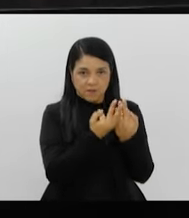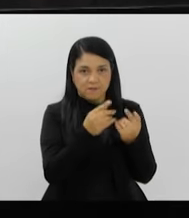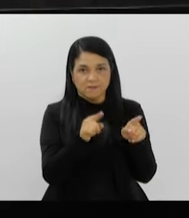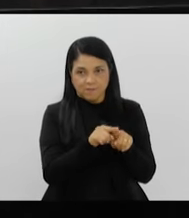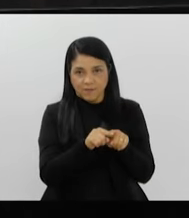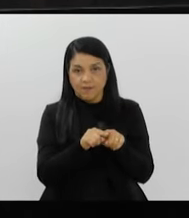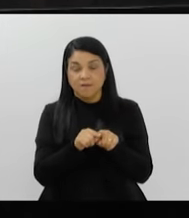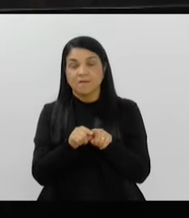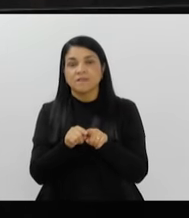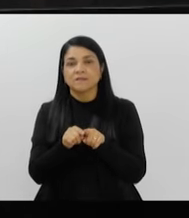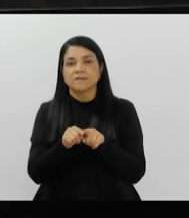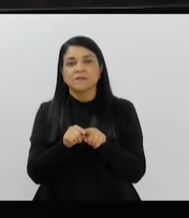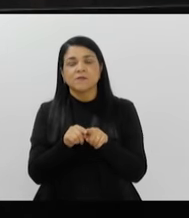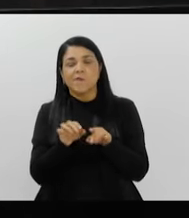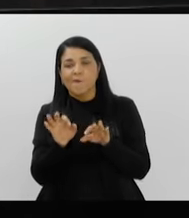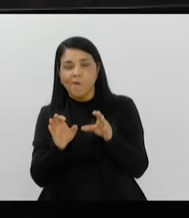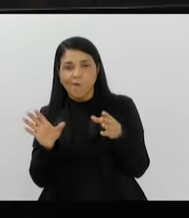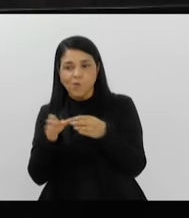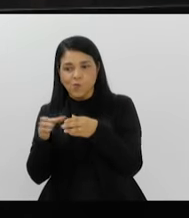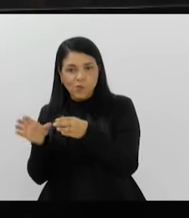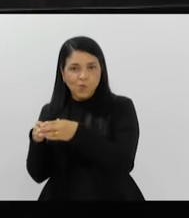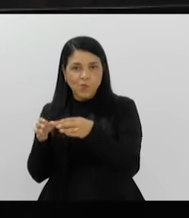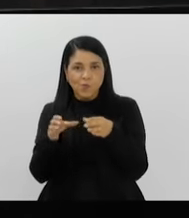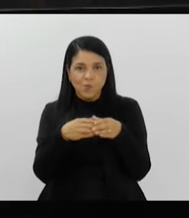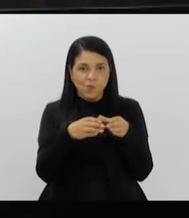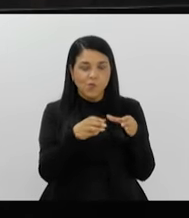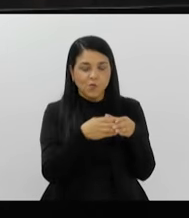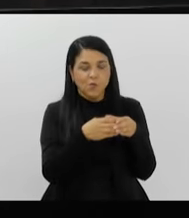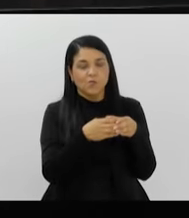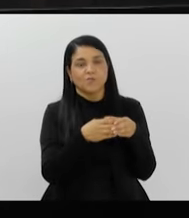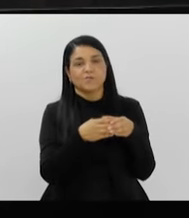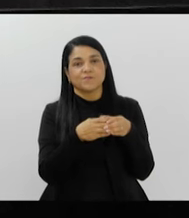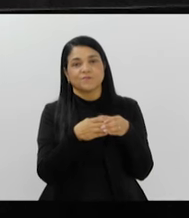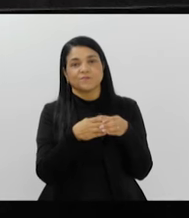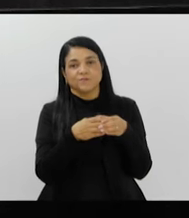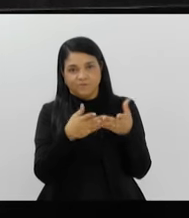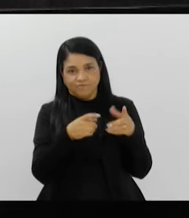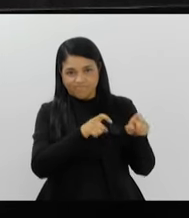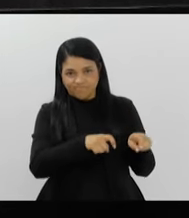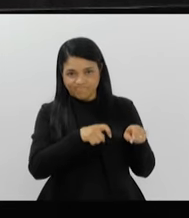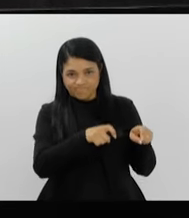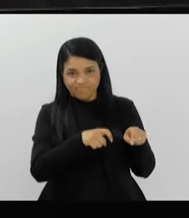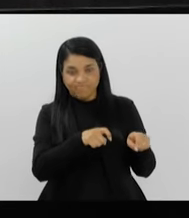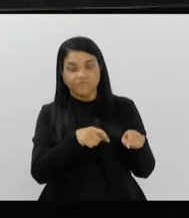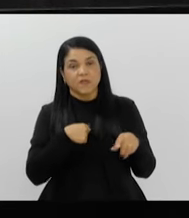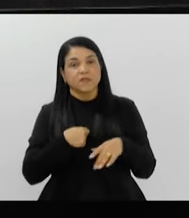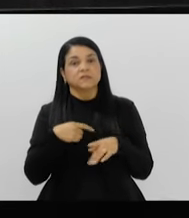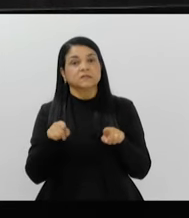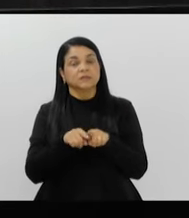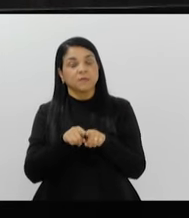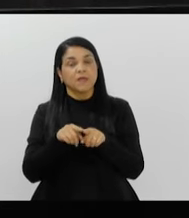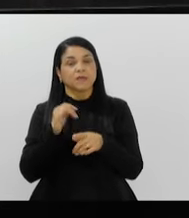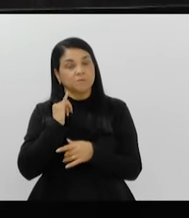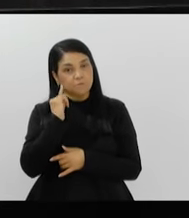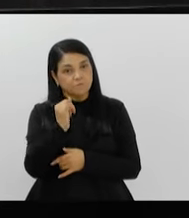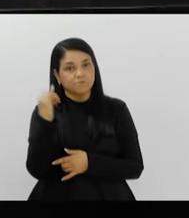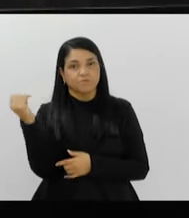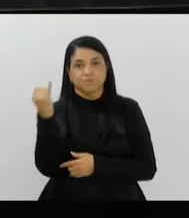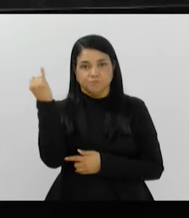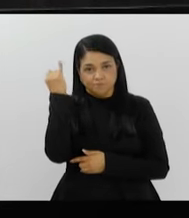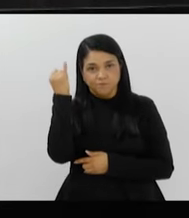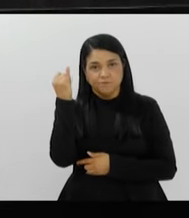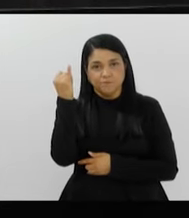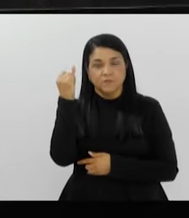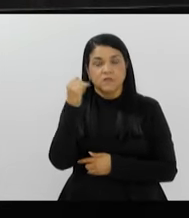são, né, afins, aqui no nosso estado do Rio de Janeiro. Cabe ressaltar também que,